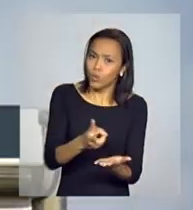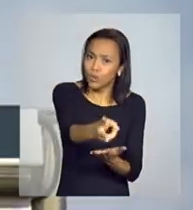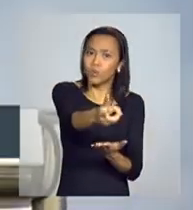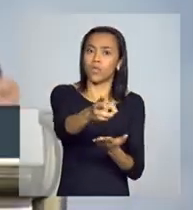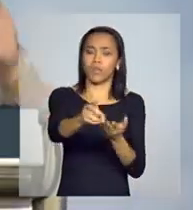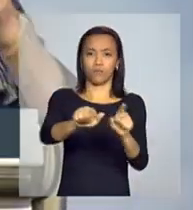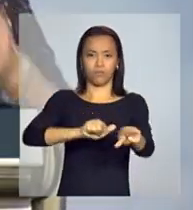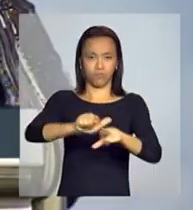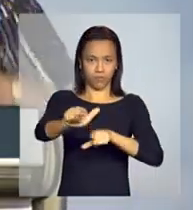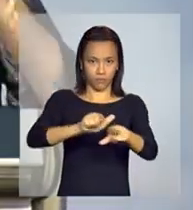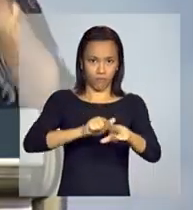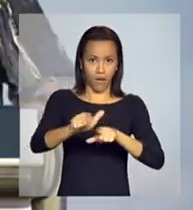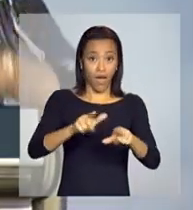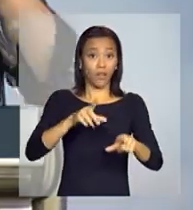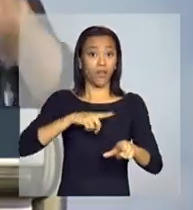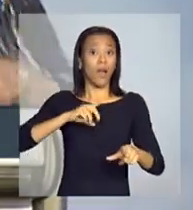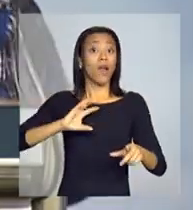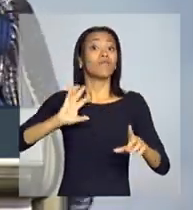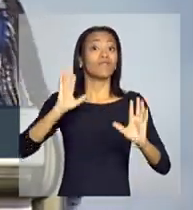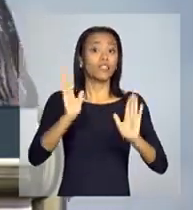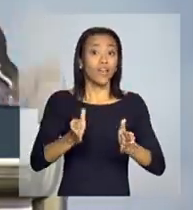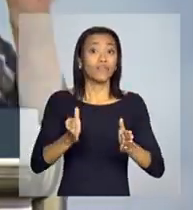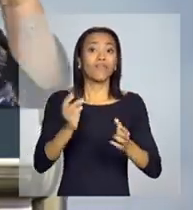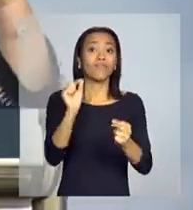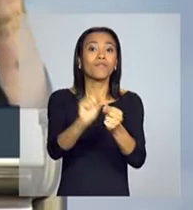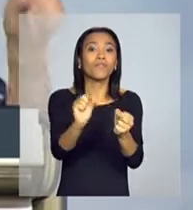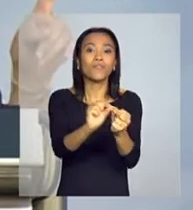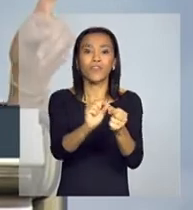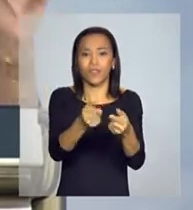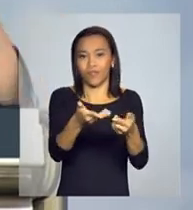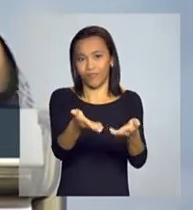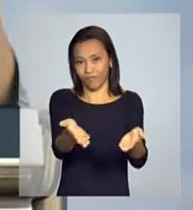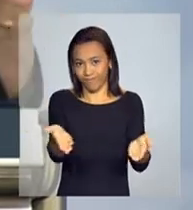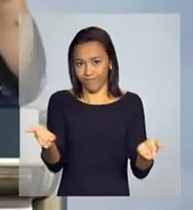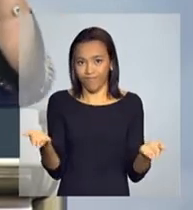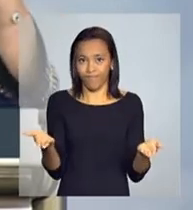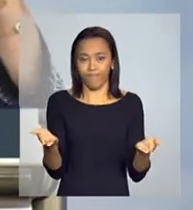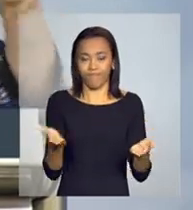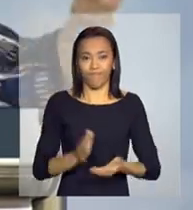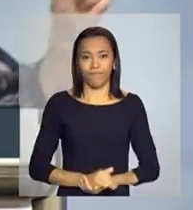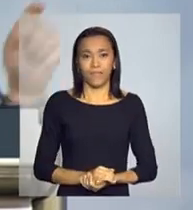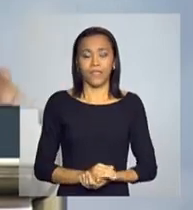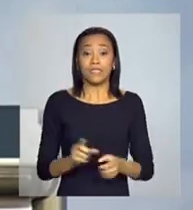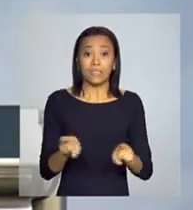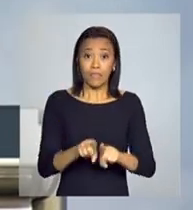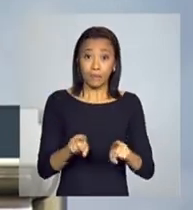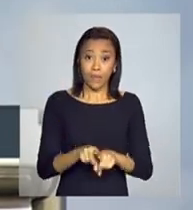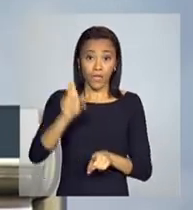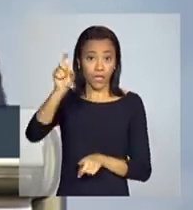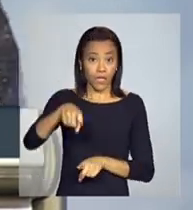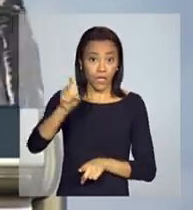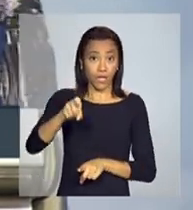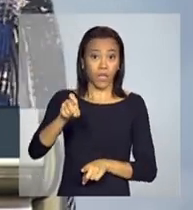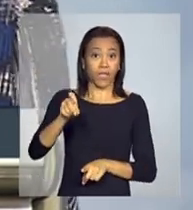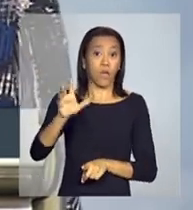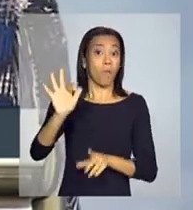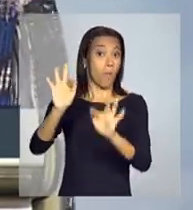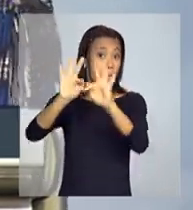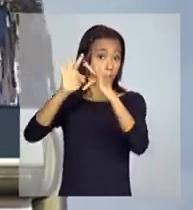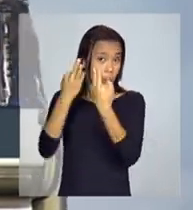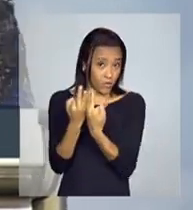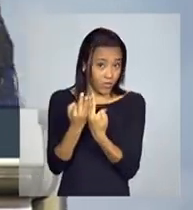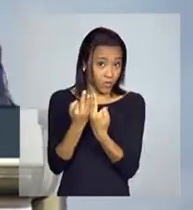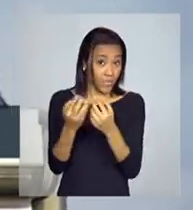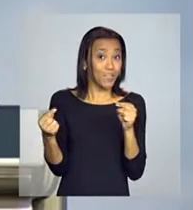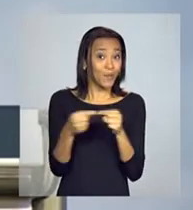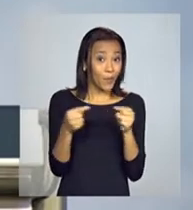aprofundando, ter realizado e encaminhado. E o Bolsa Família se combina, por exemplo,